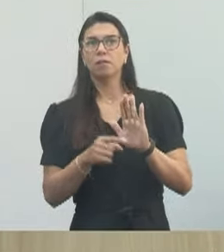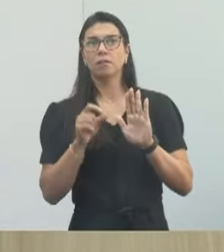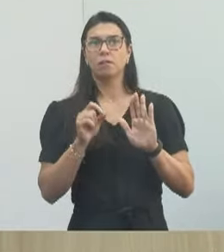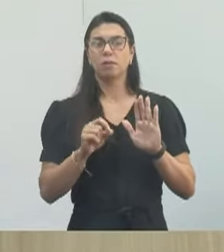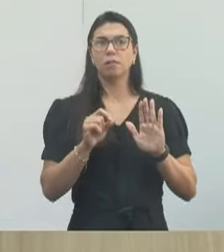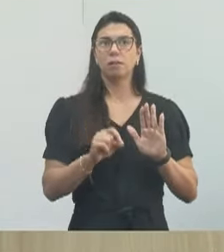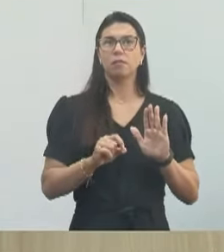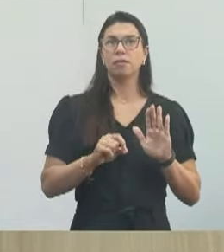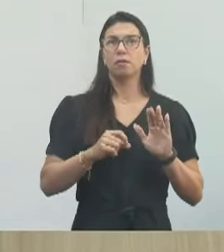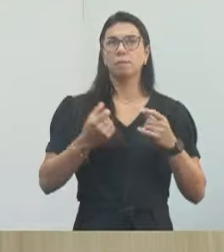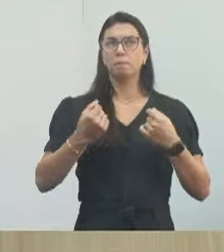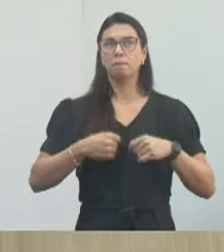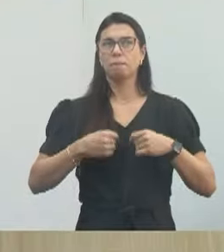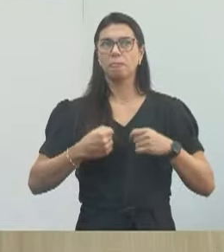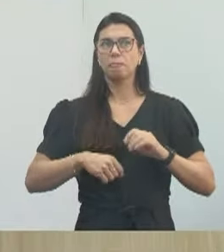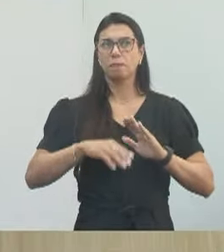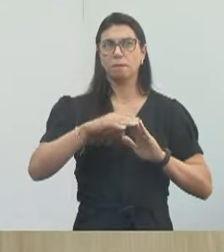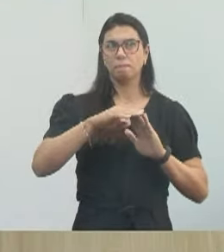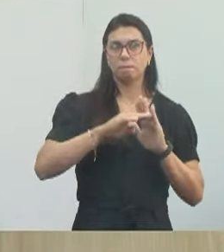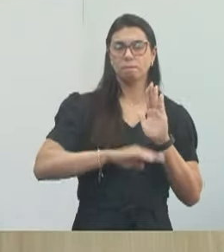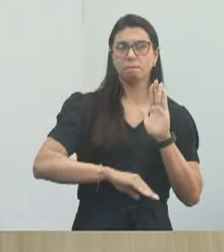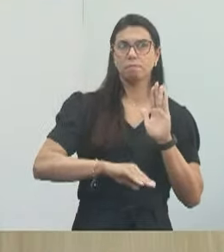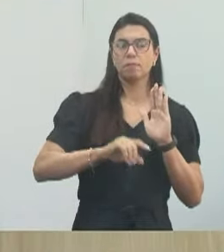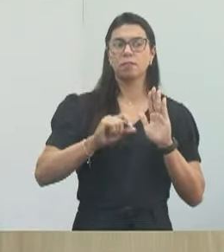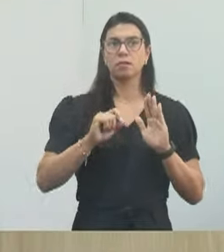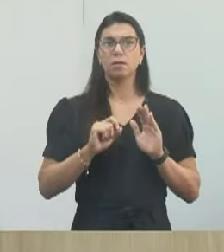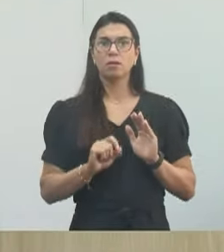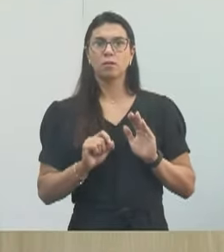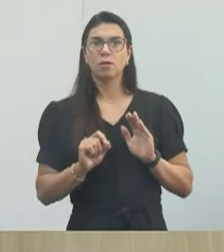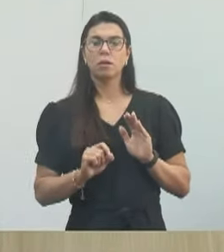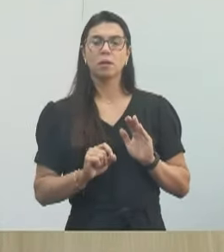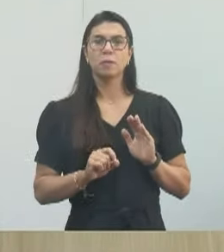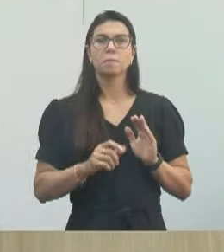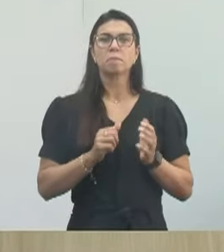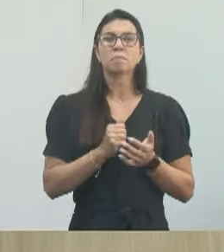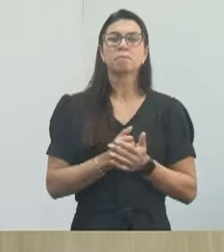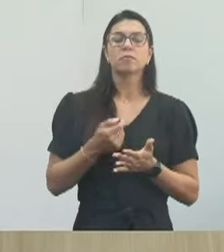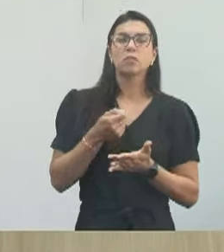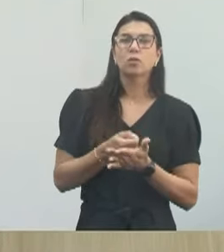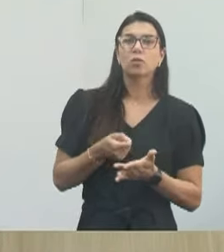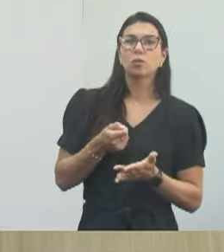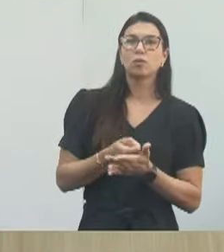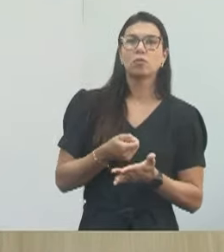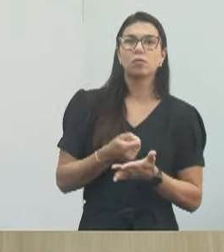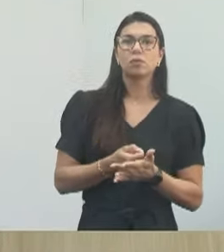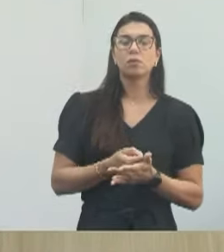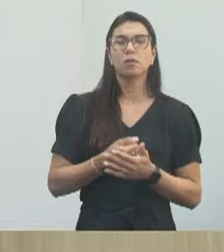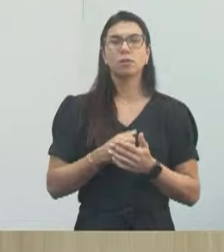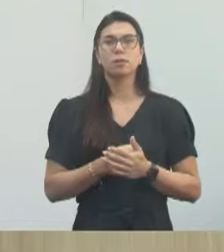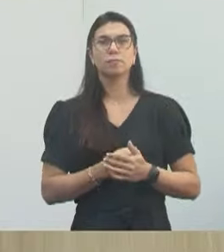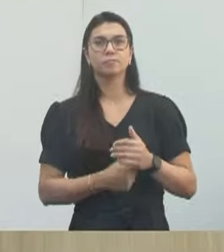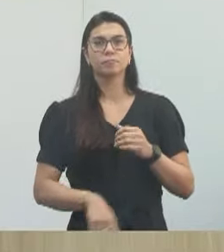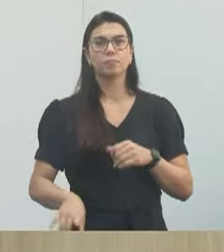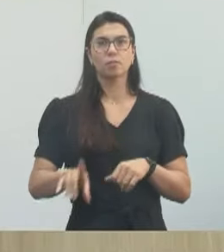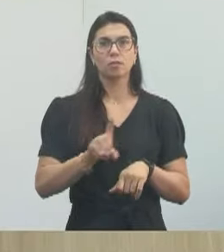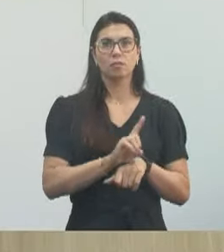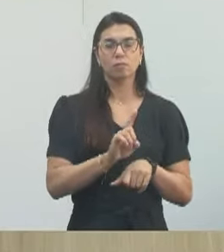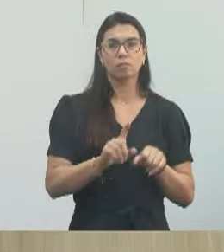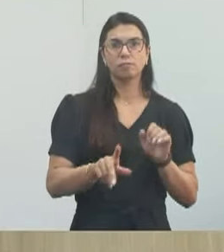restrições à emissões de novas ên para o comércio ambulante na zona especial